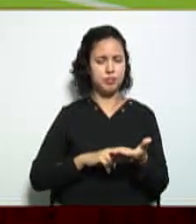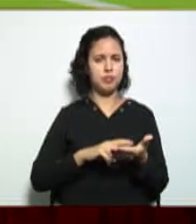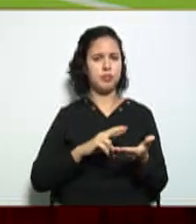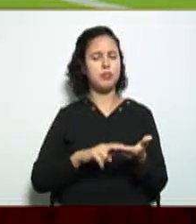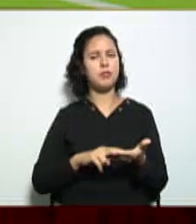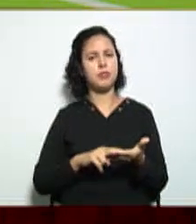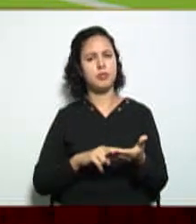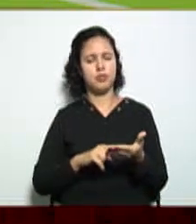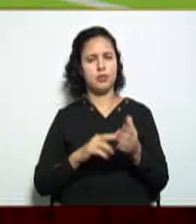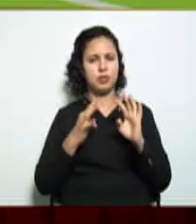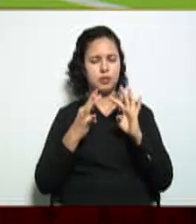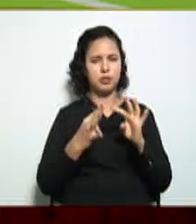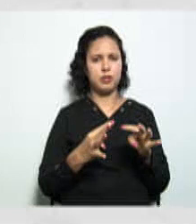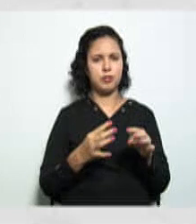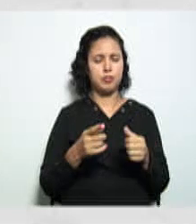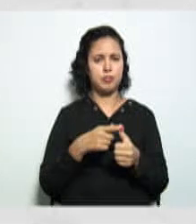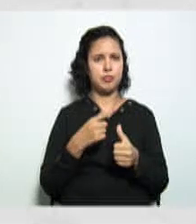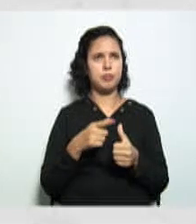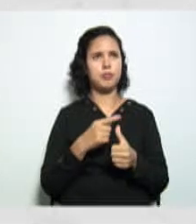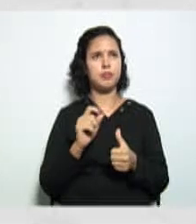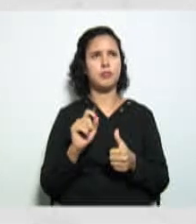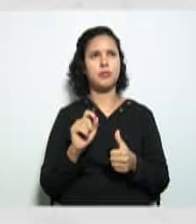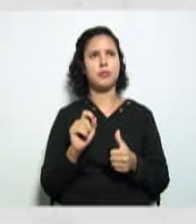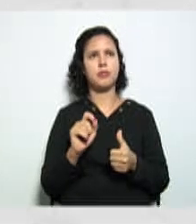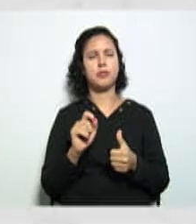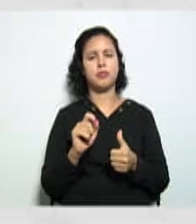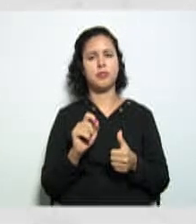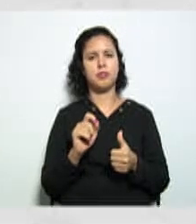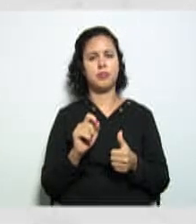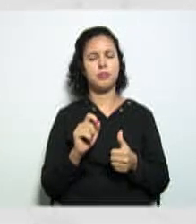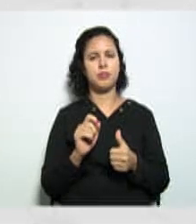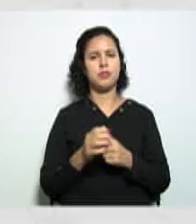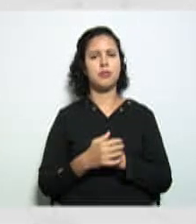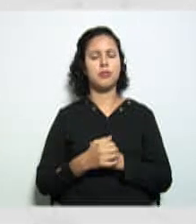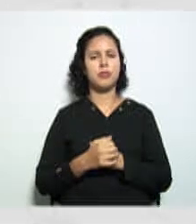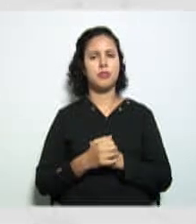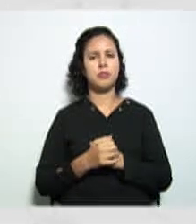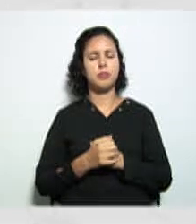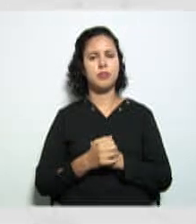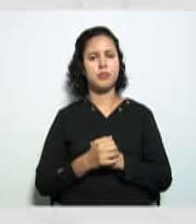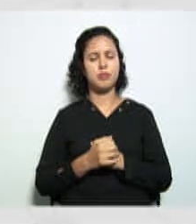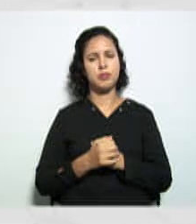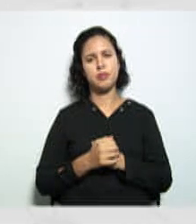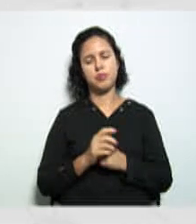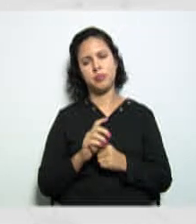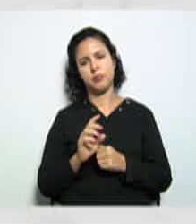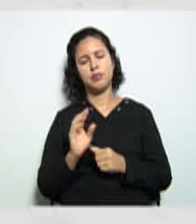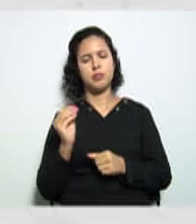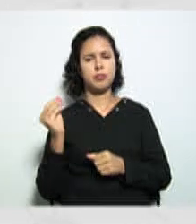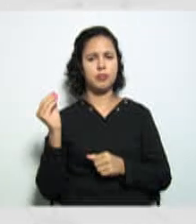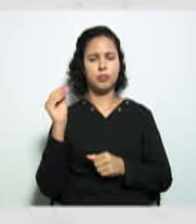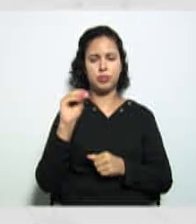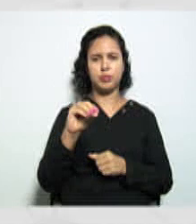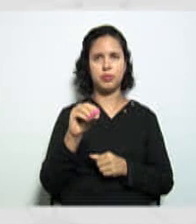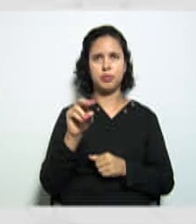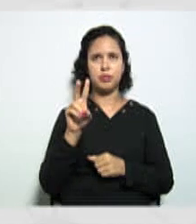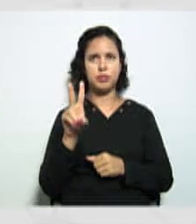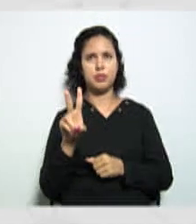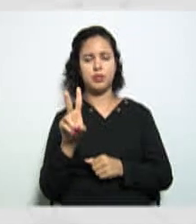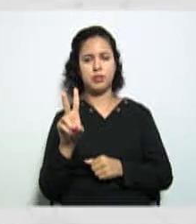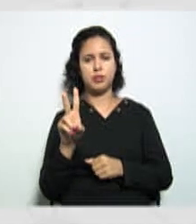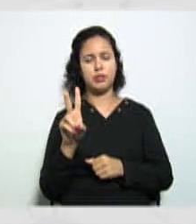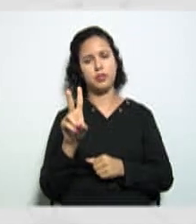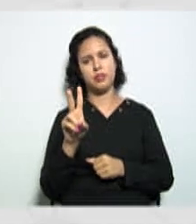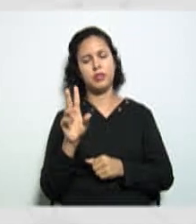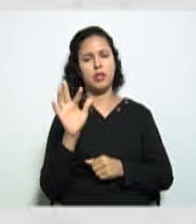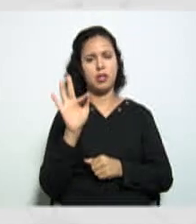para responder. Primeiro você vai ter questão 1, marque V para verdadeiro e F para